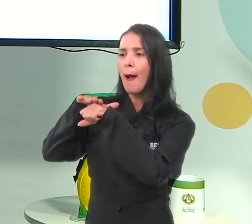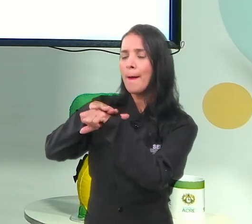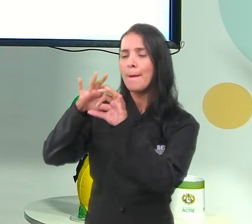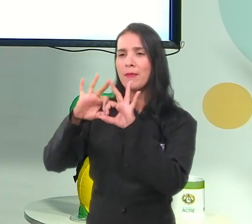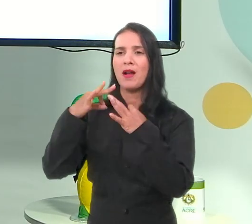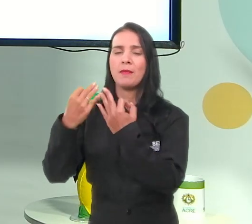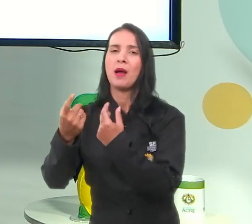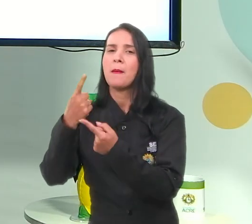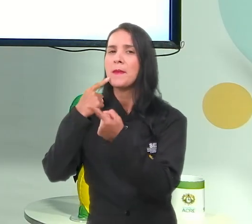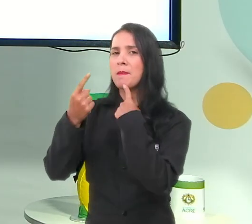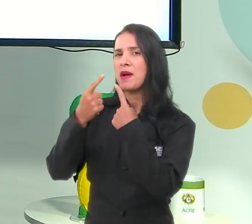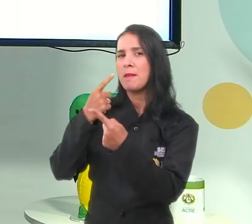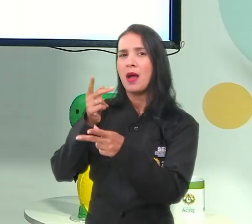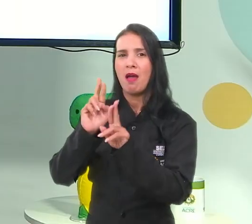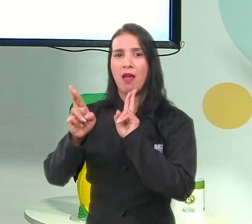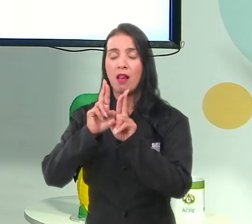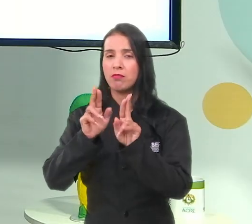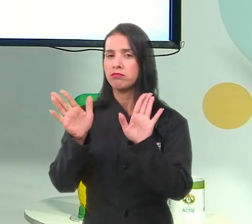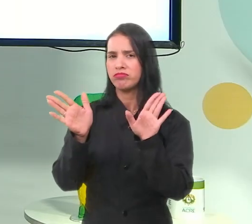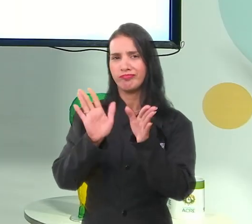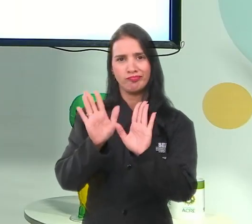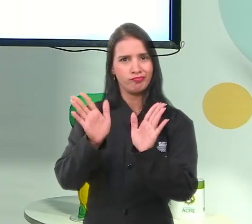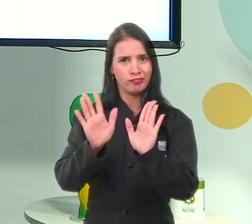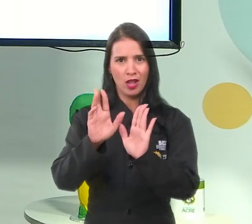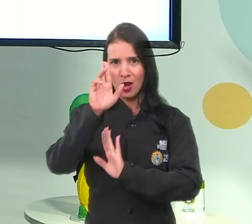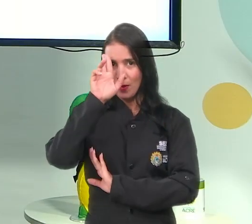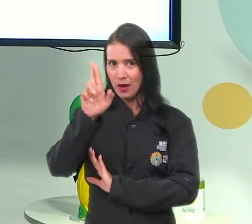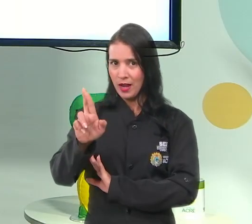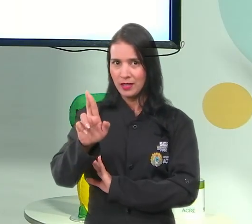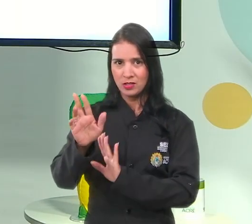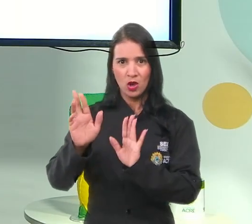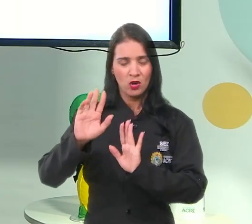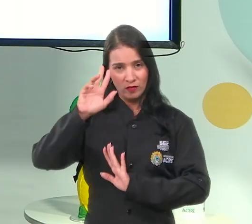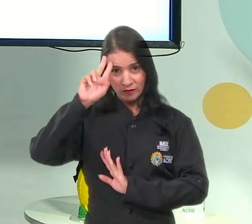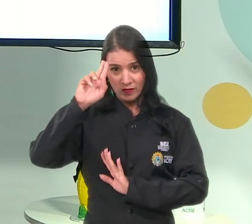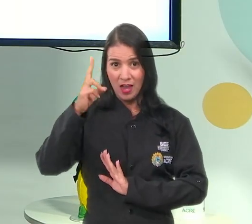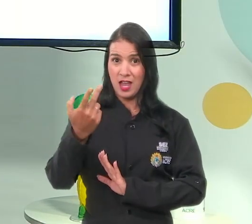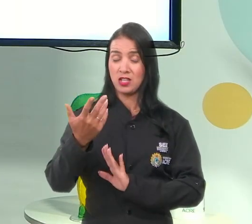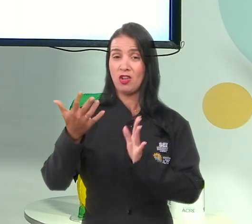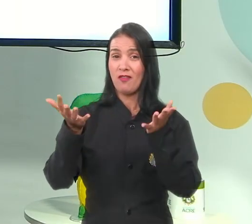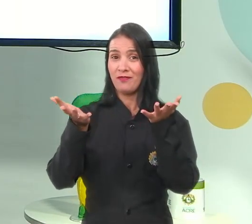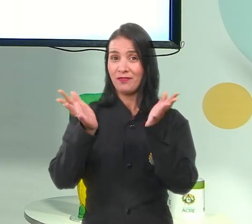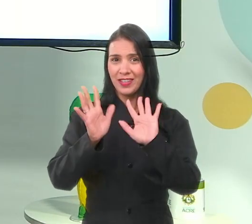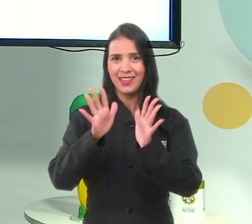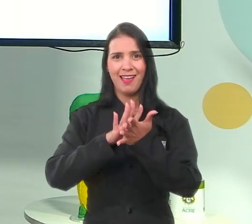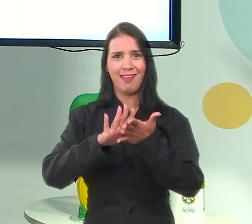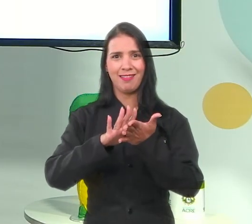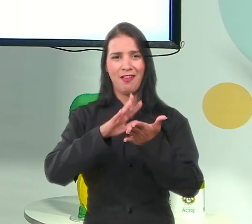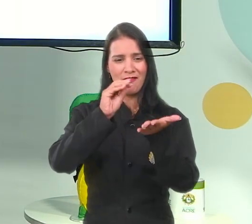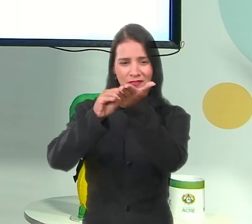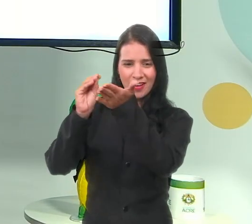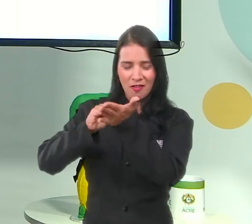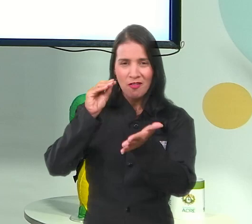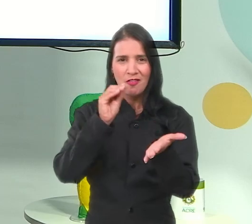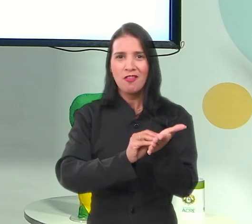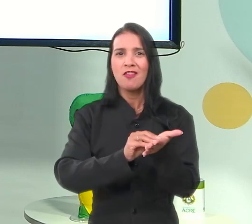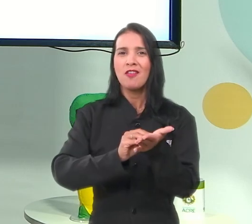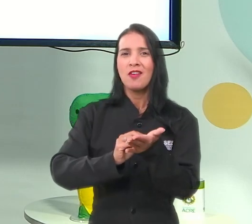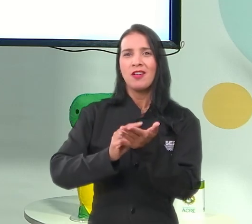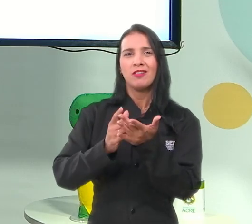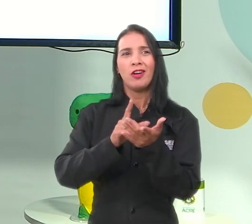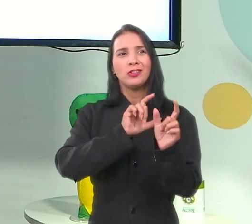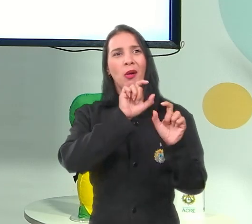familiares, em determinadas situações, que falta isso na minha cidade, que falta aquilo na minha cidade, isso não